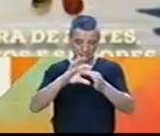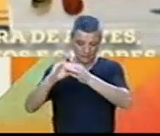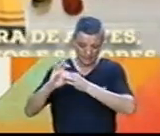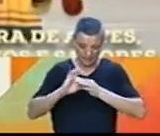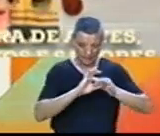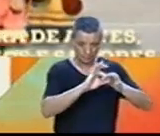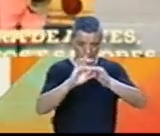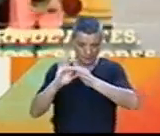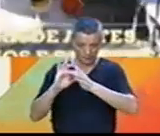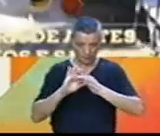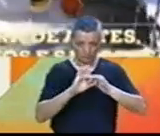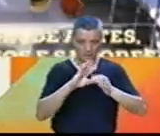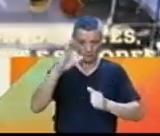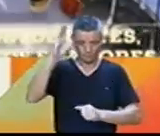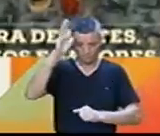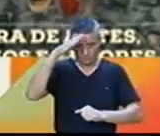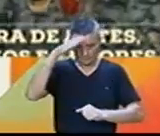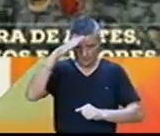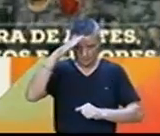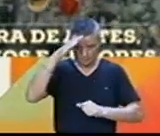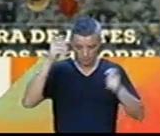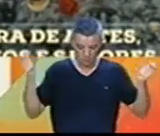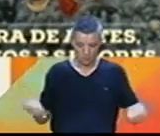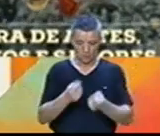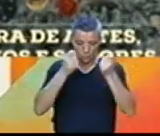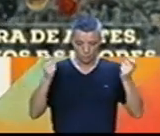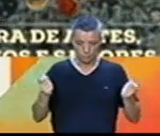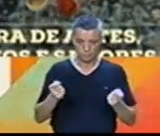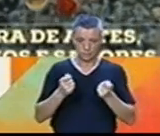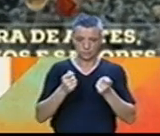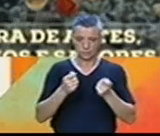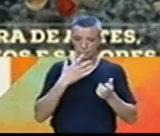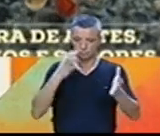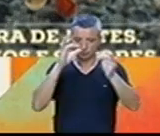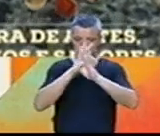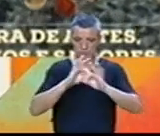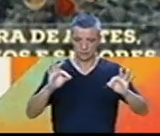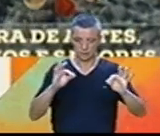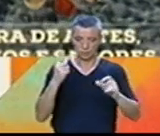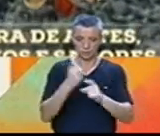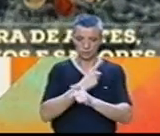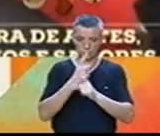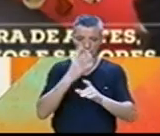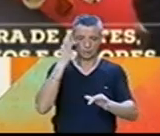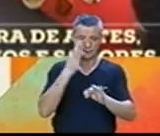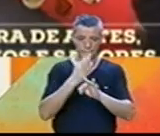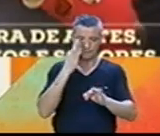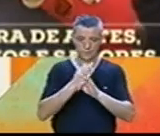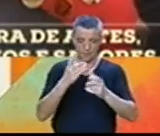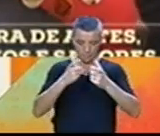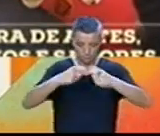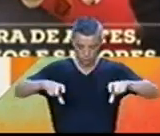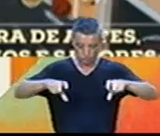agropecuária mirandesa, e portanto, também numa forma de promoção e de mostrar a excelência dos nossos produtos, temos o Festival da